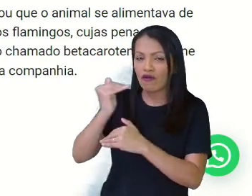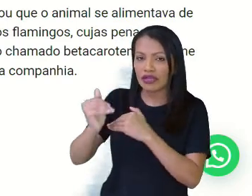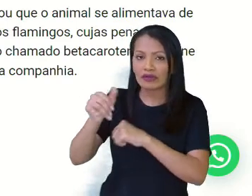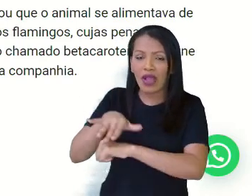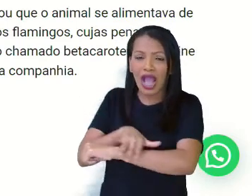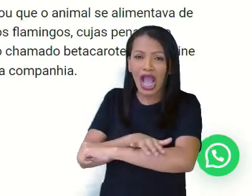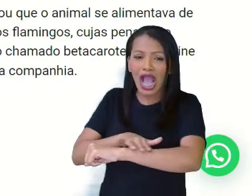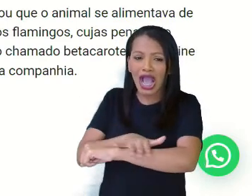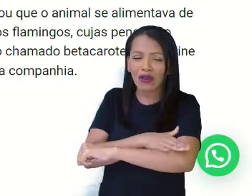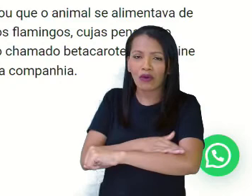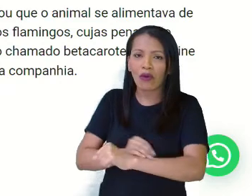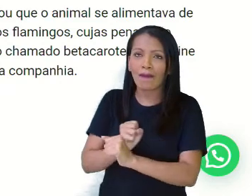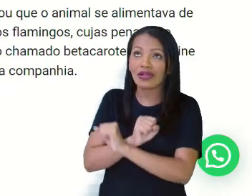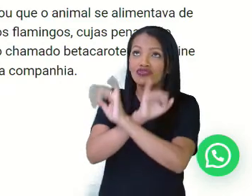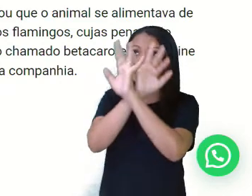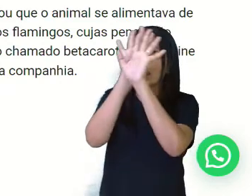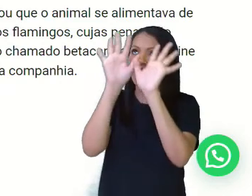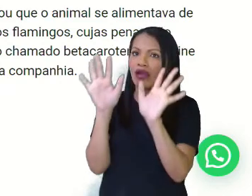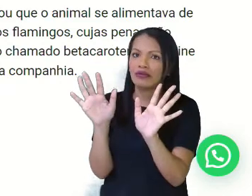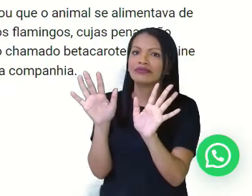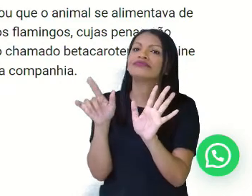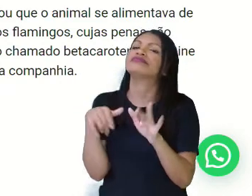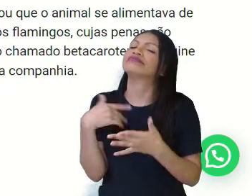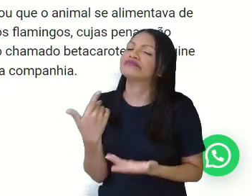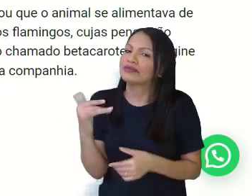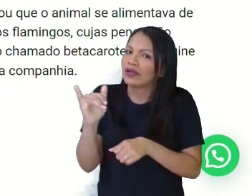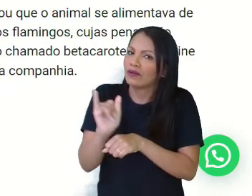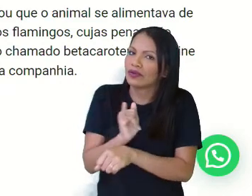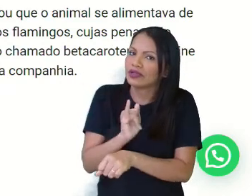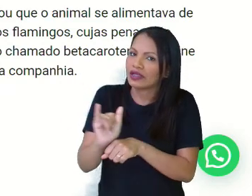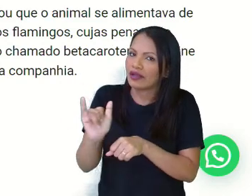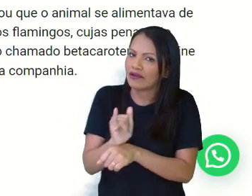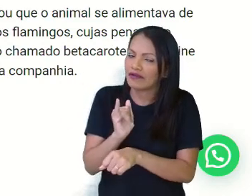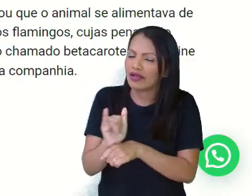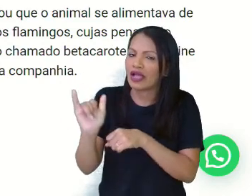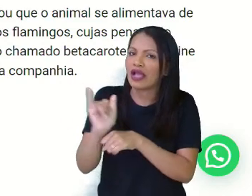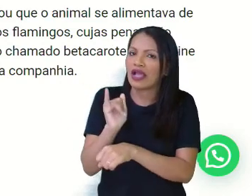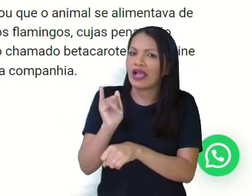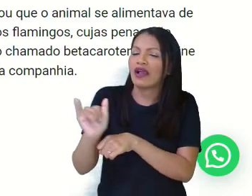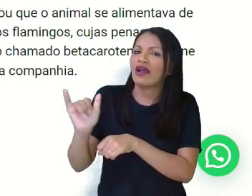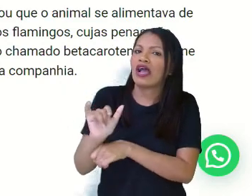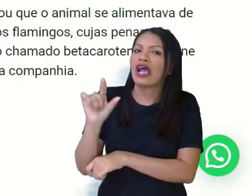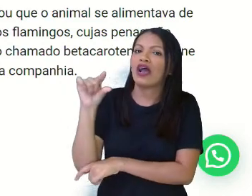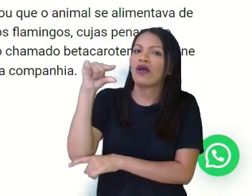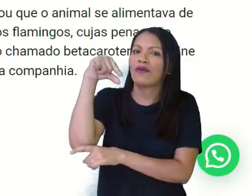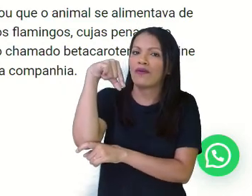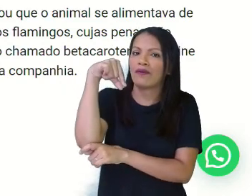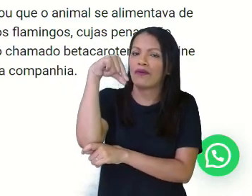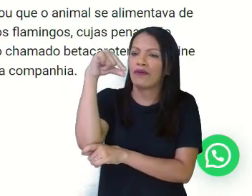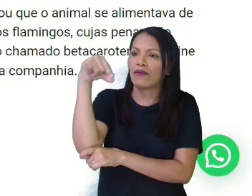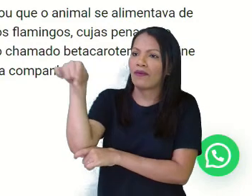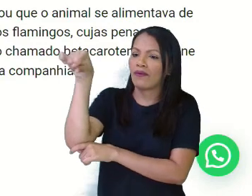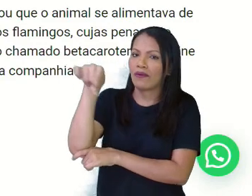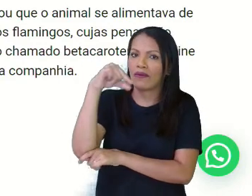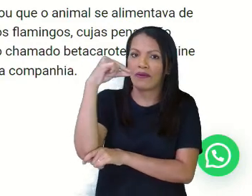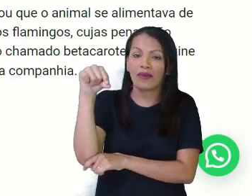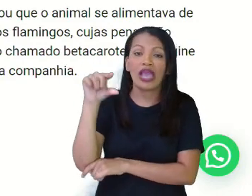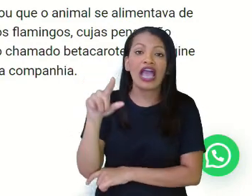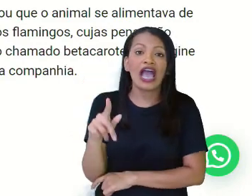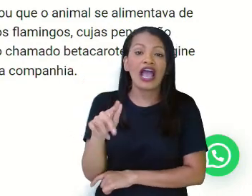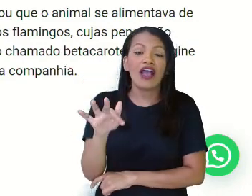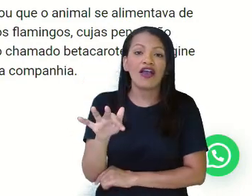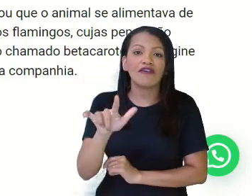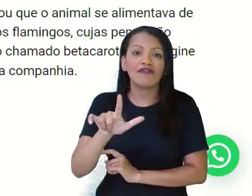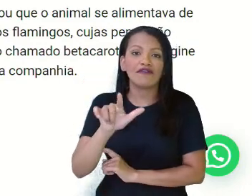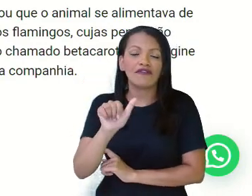clara. Essa estratégia é adotada, por exemplo, pelos flamingos, cujas penas são rosadas devido à sua alimentação